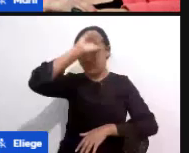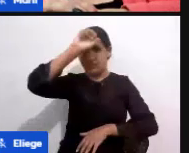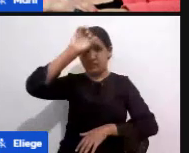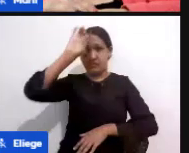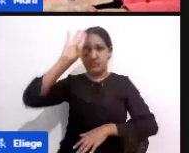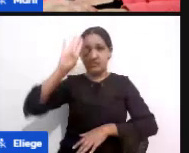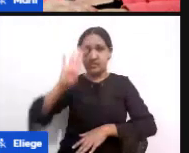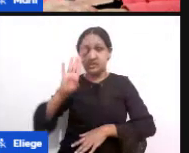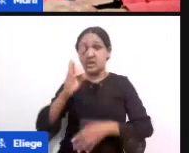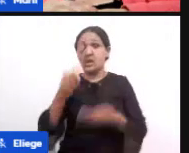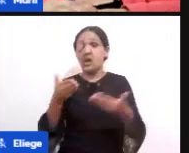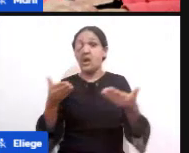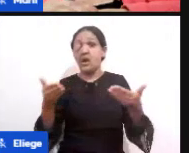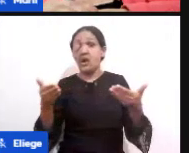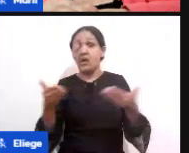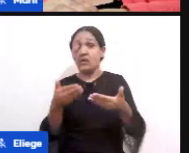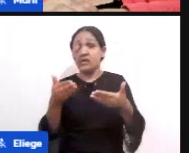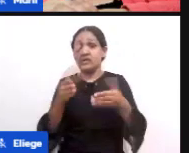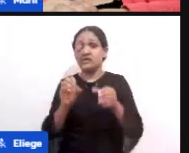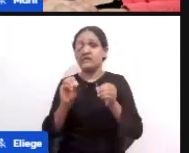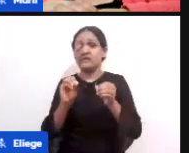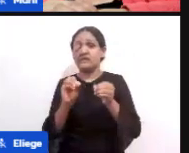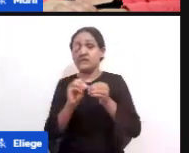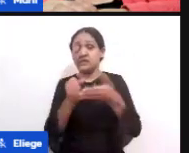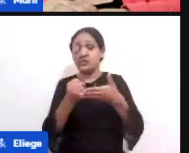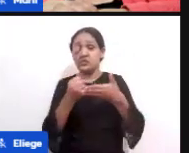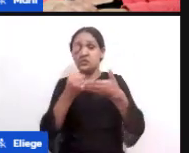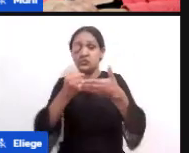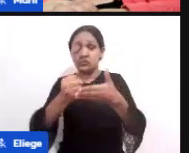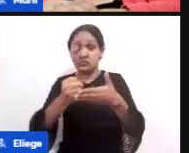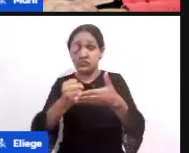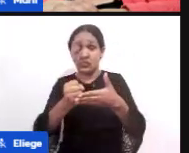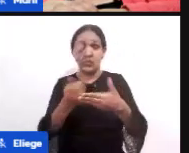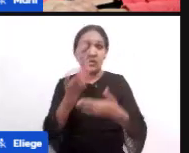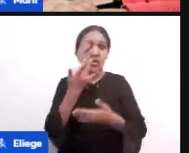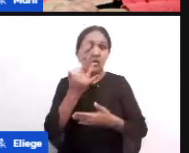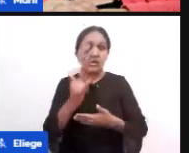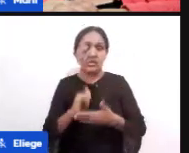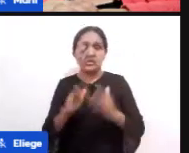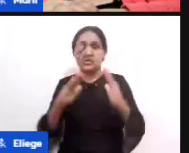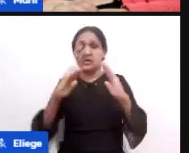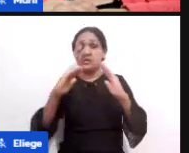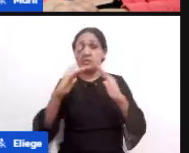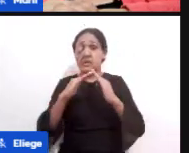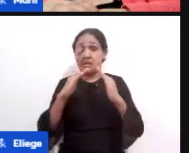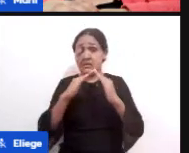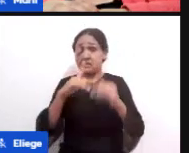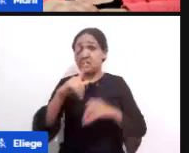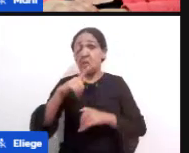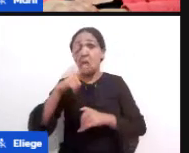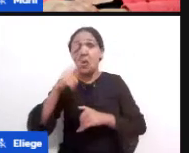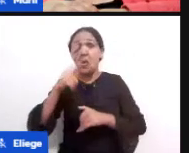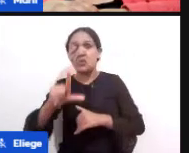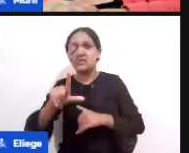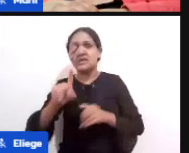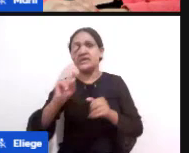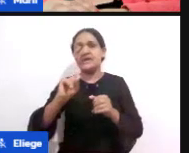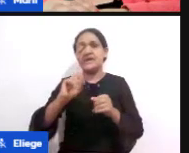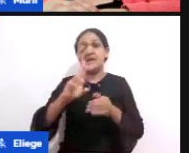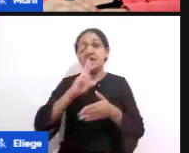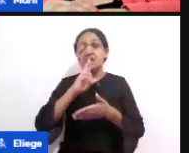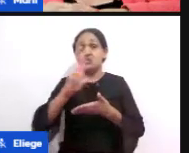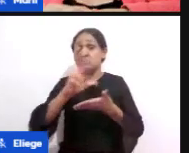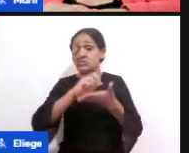ambiente alfabetizador, ele vai junto com a criança para casa, para que ela tenha autonomia na hora de realizar as suas